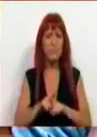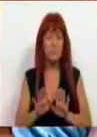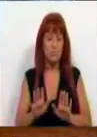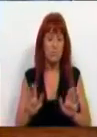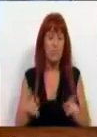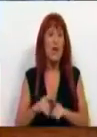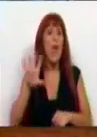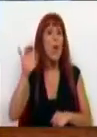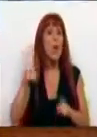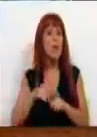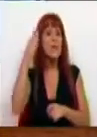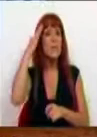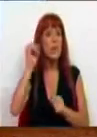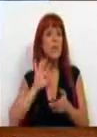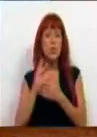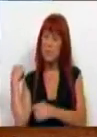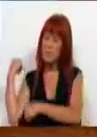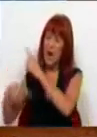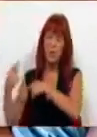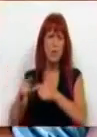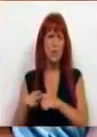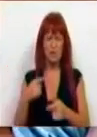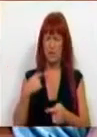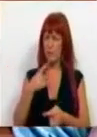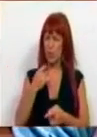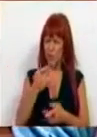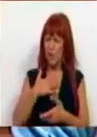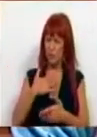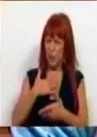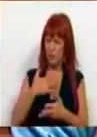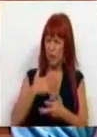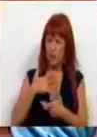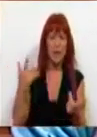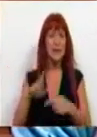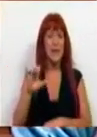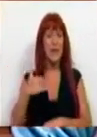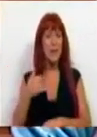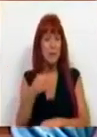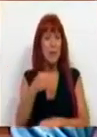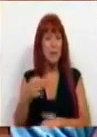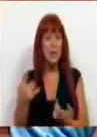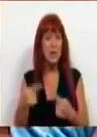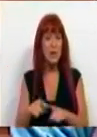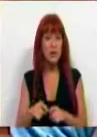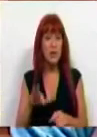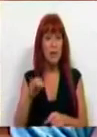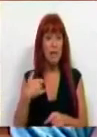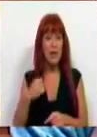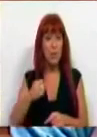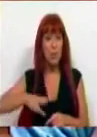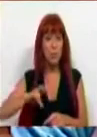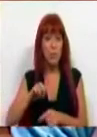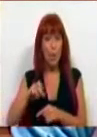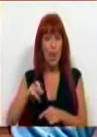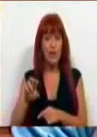incredulidade. Acontece que a memória dos últimos anos me levantou várias perguntas. O CDS-PP, que teve Pedro Mota Soares